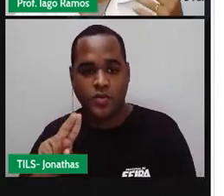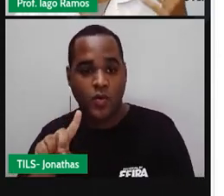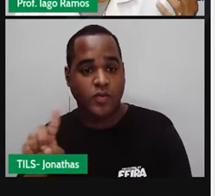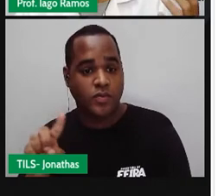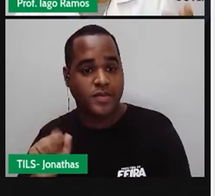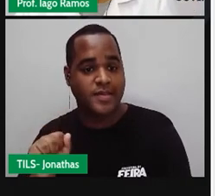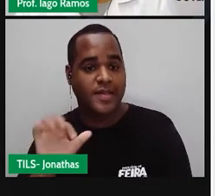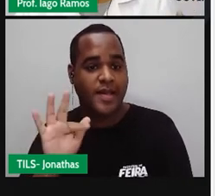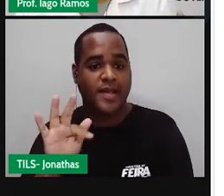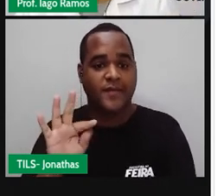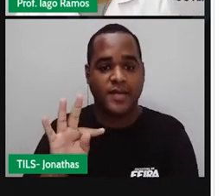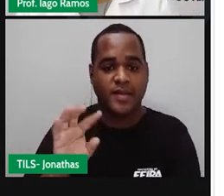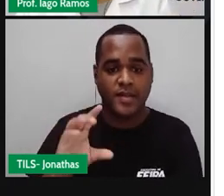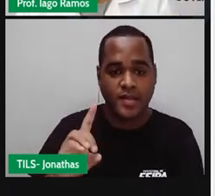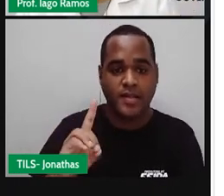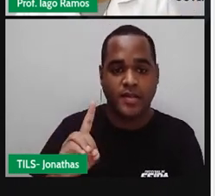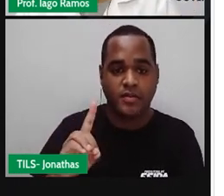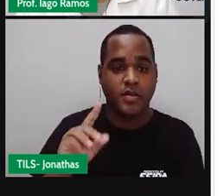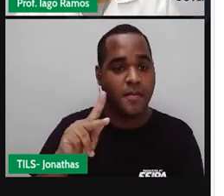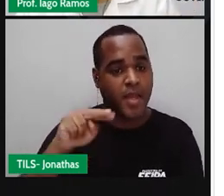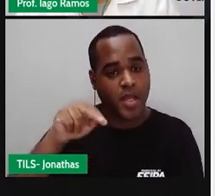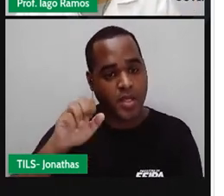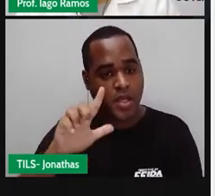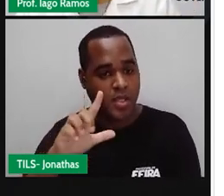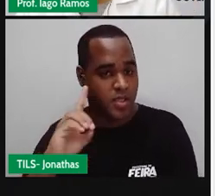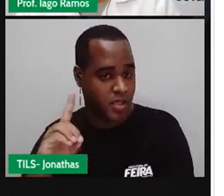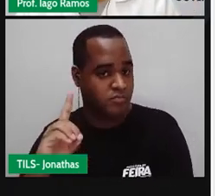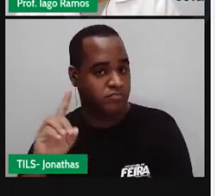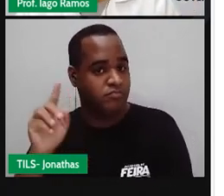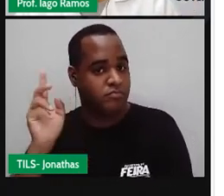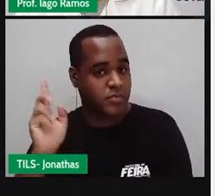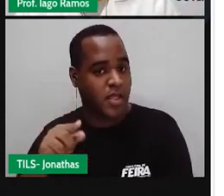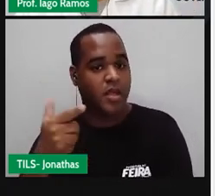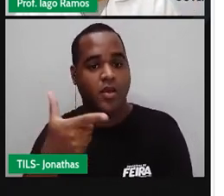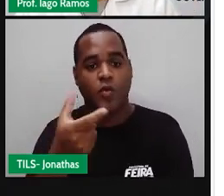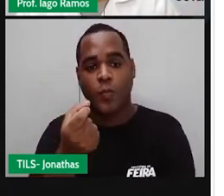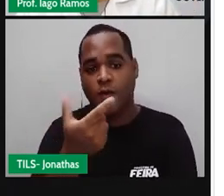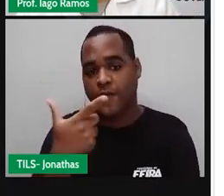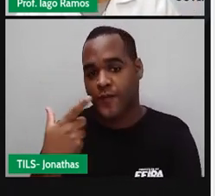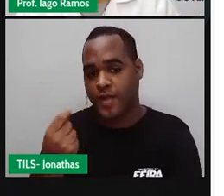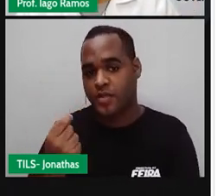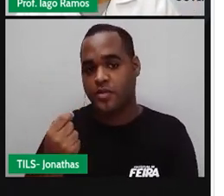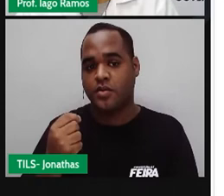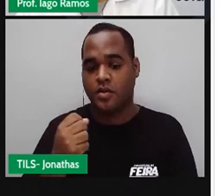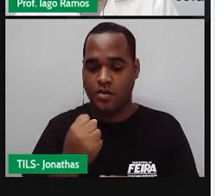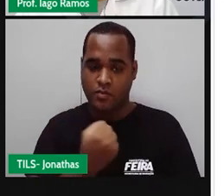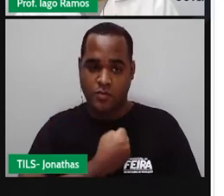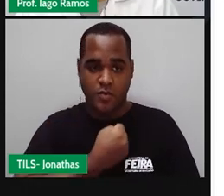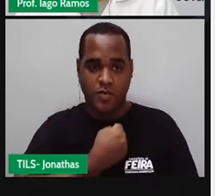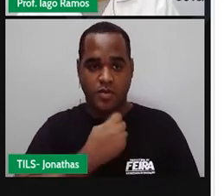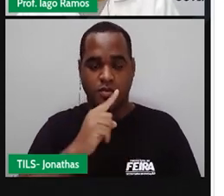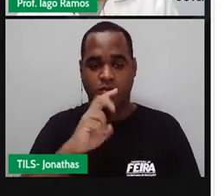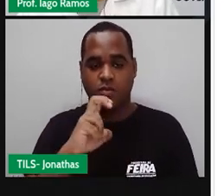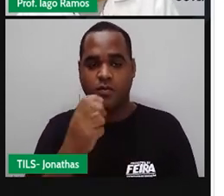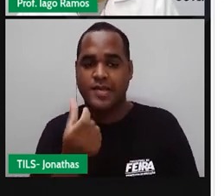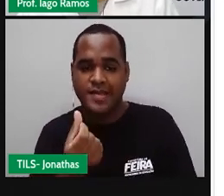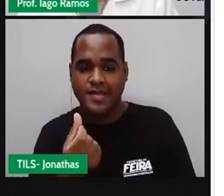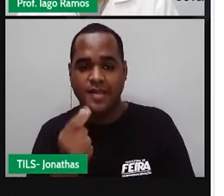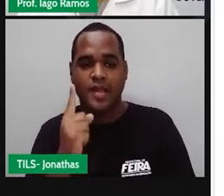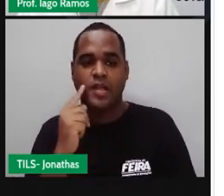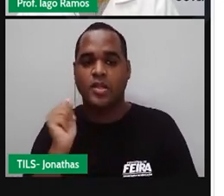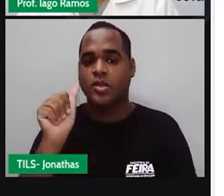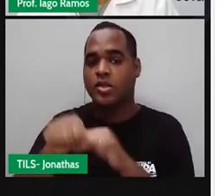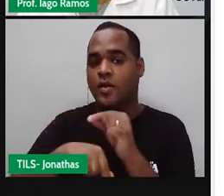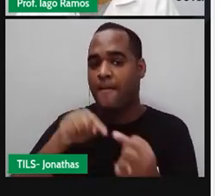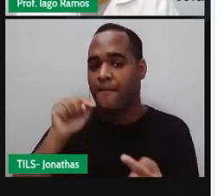do Plano Nacional aí do livro didático de 2020 para lá na página 156 o professor e ali só